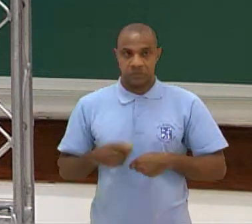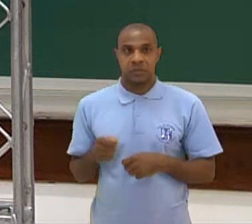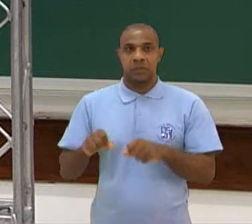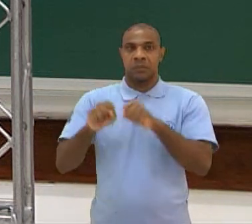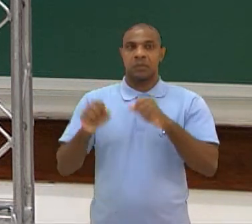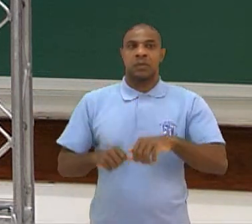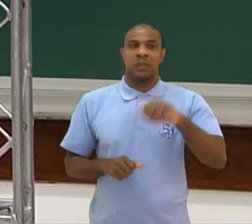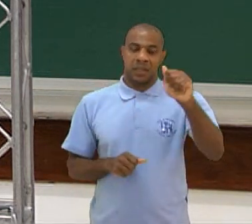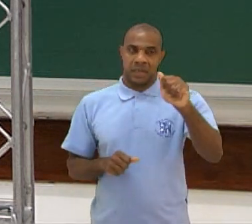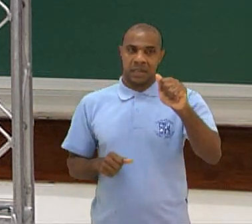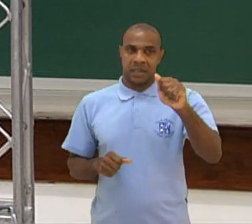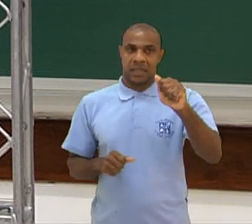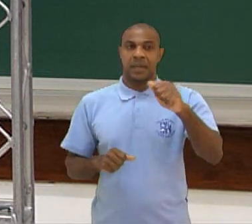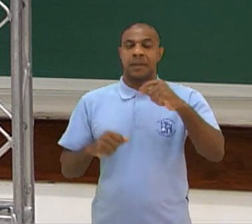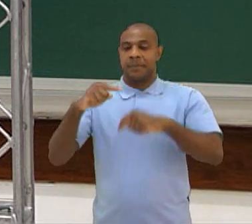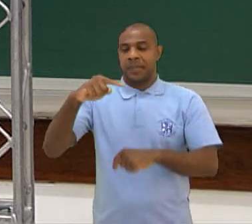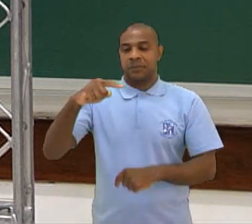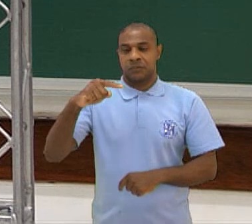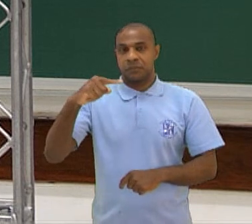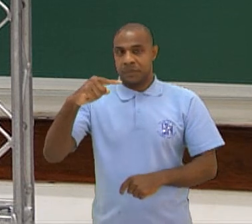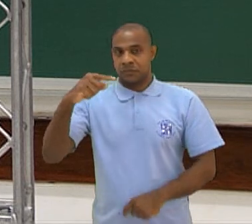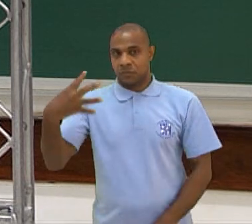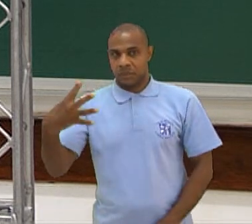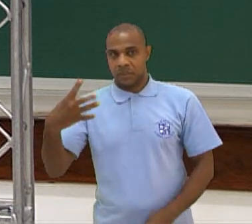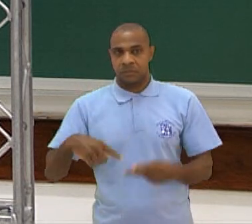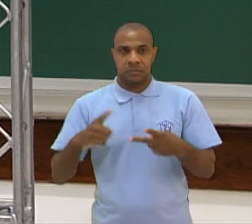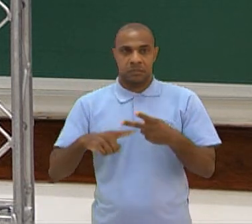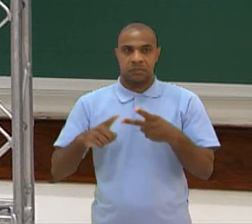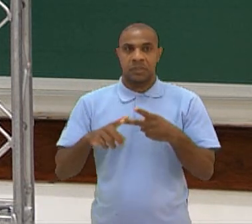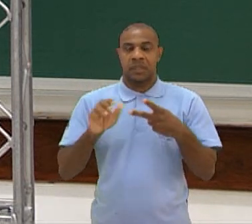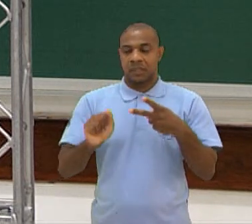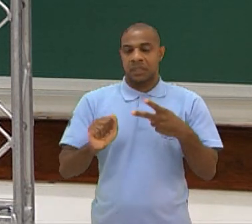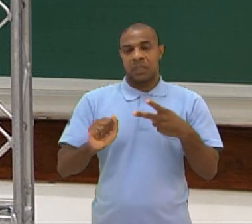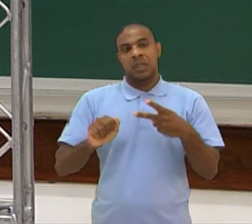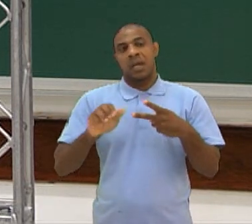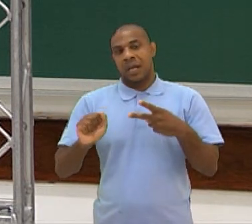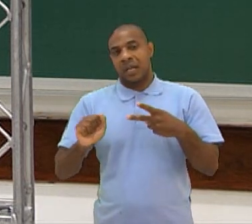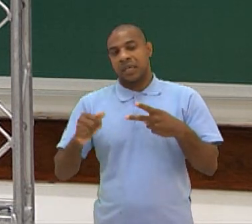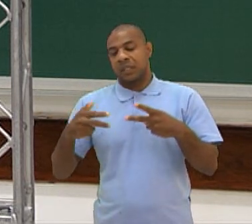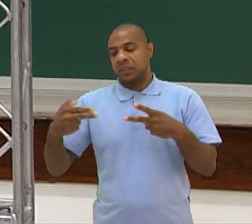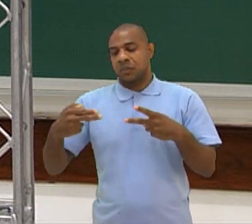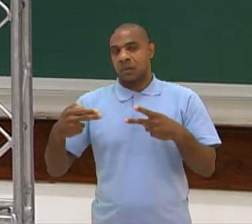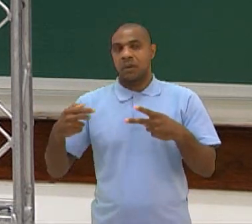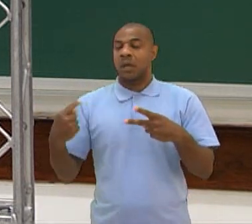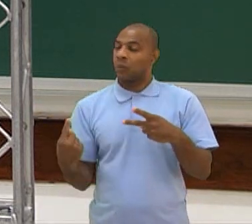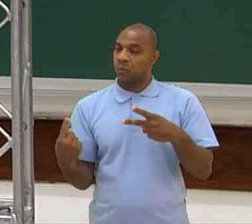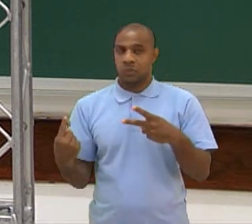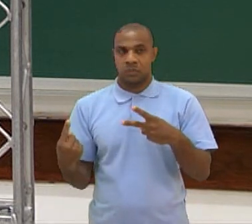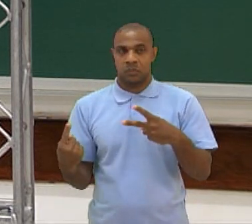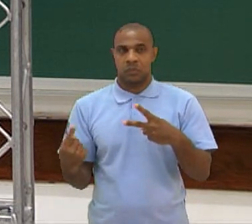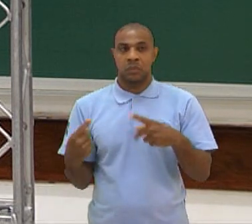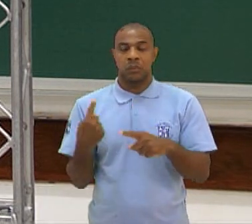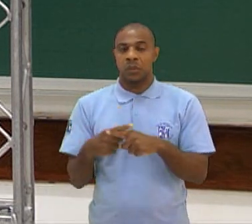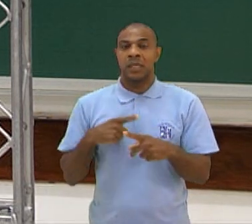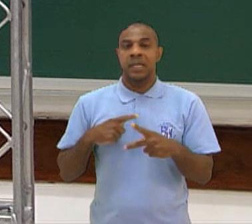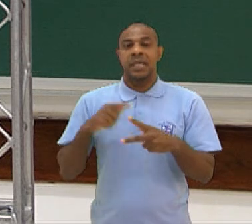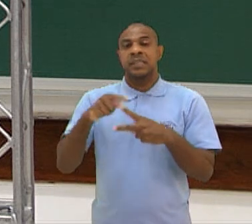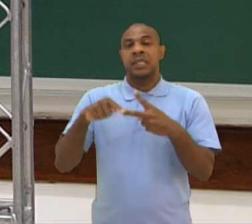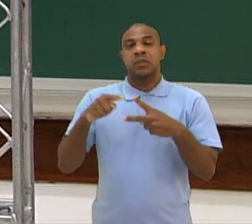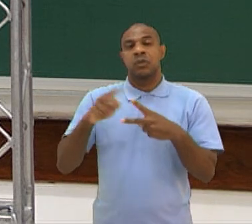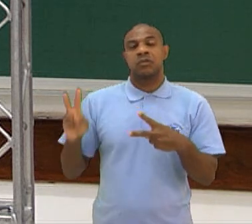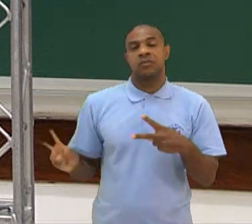no denominador, 2 vezes o a é menos 1, então 2 vezes menos 1. Beleza? Fazendo isso bem tranquilinho, que vocês já fizeram